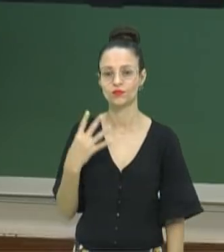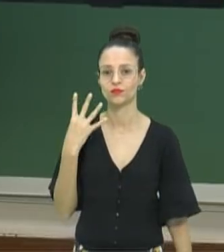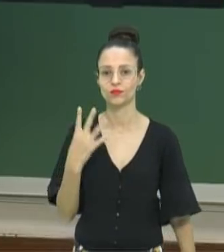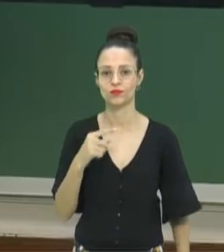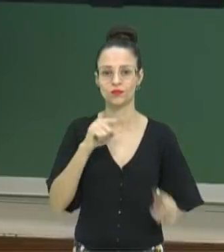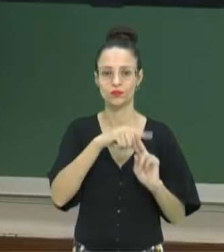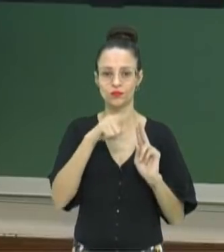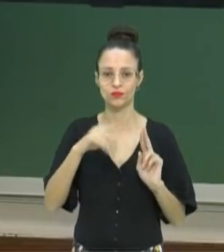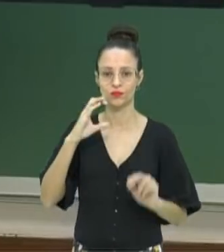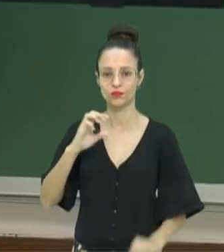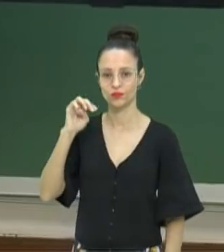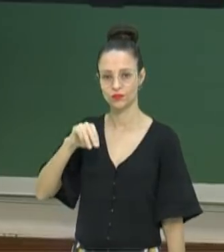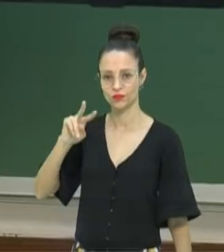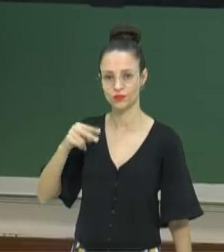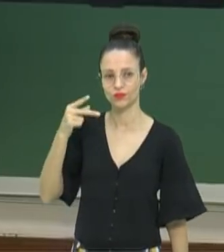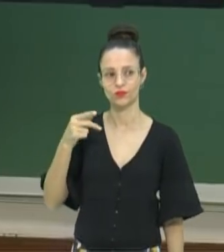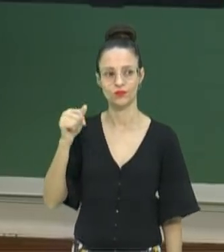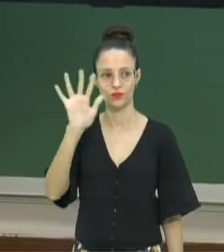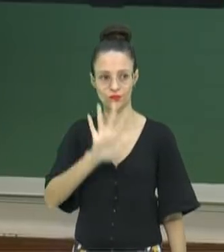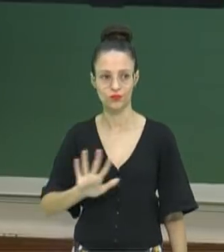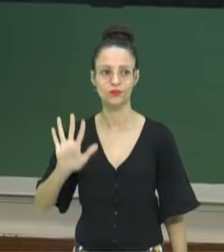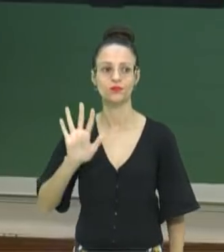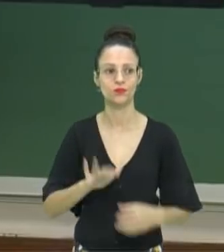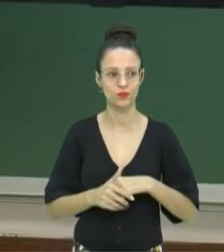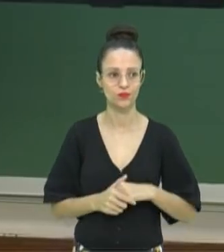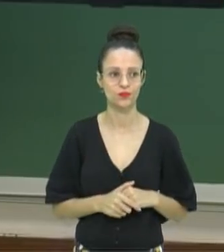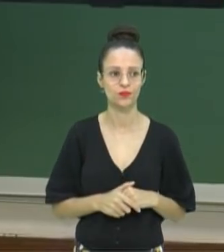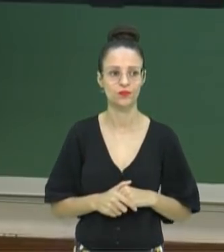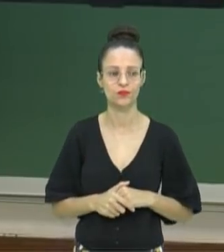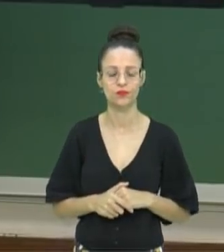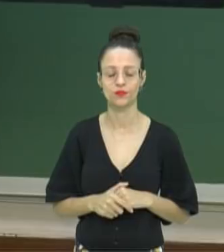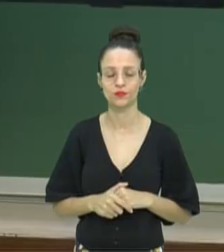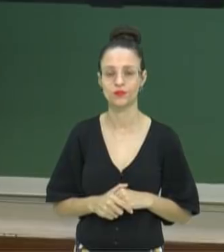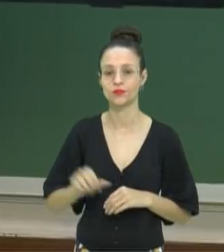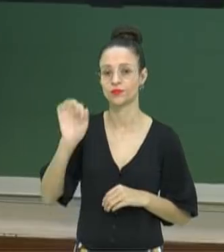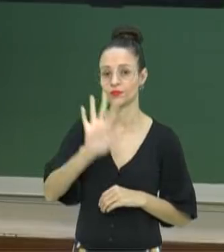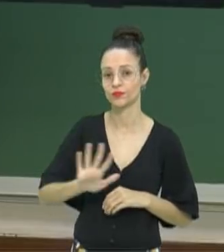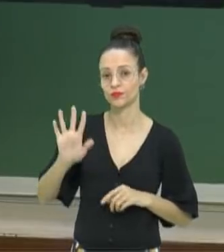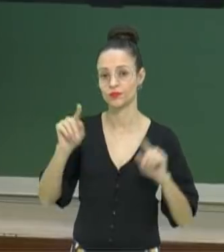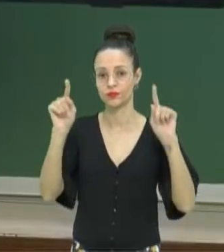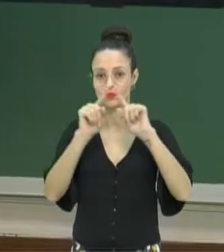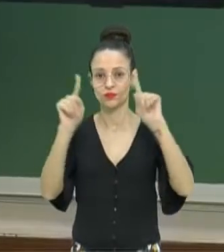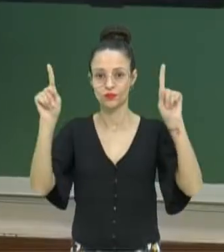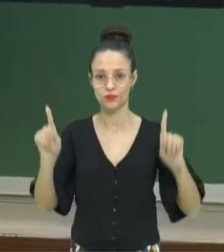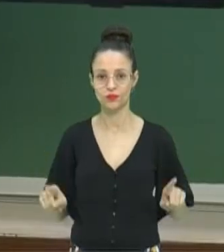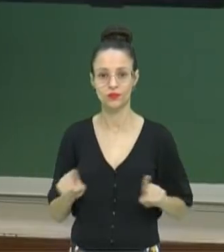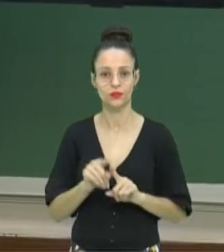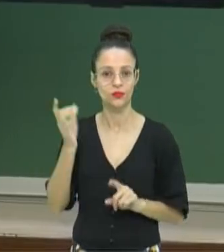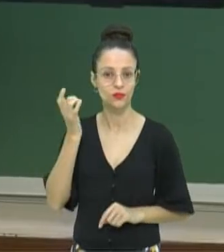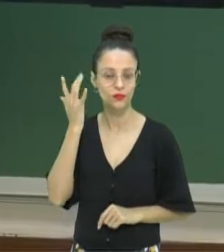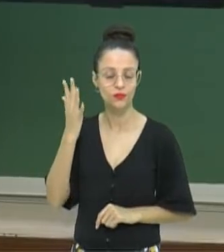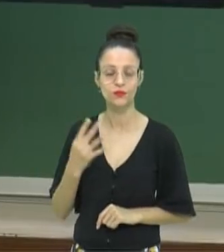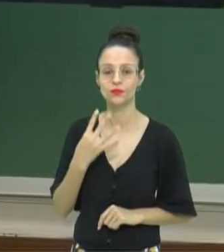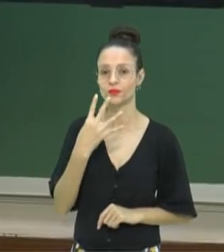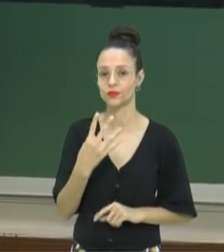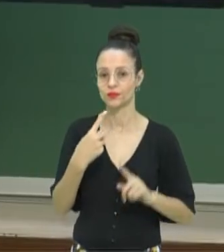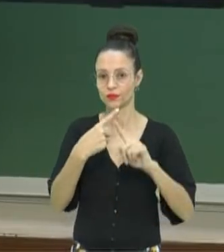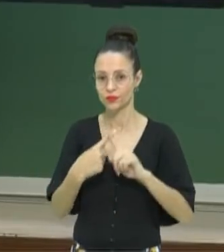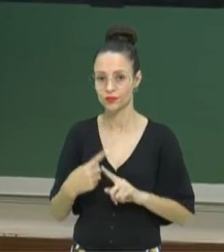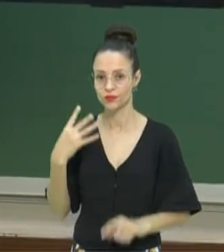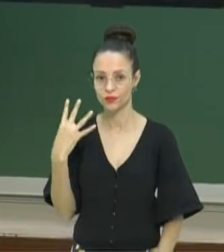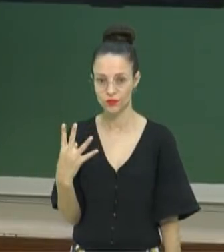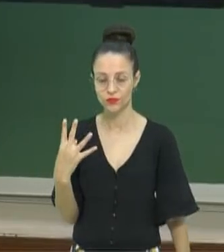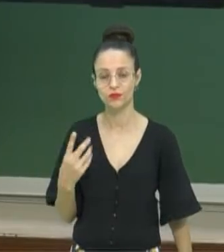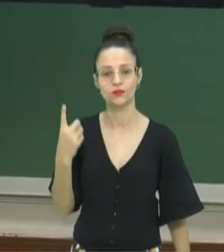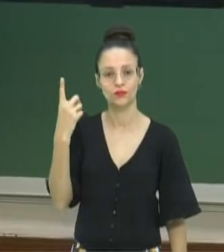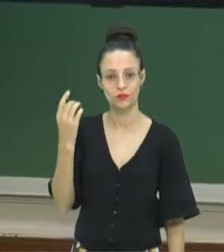centímetros quadrados essa área, ok? E a área do quadrado? A área do quadrado ficou fácil, é 4 vezes 4, que